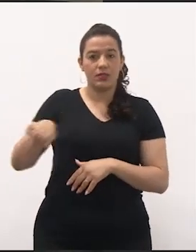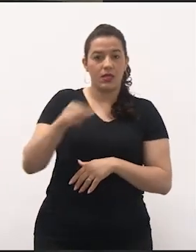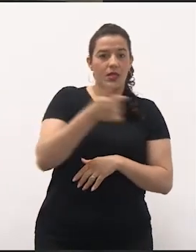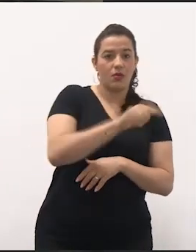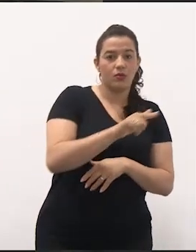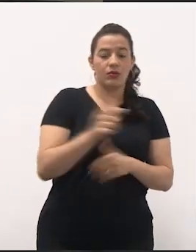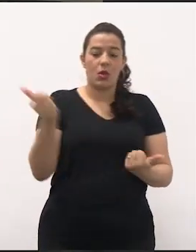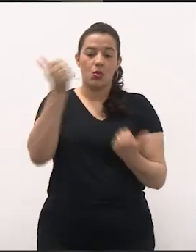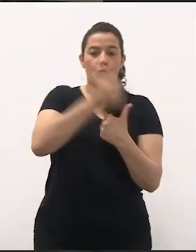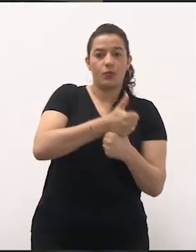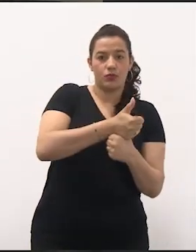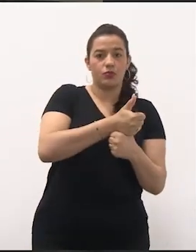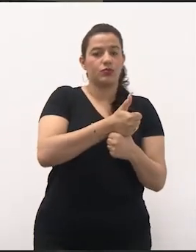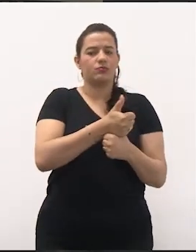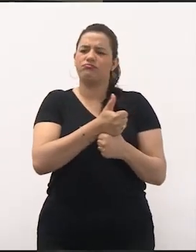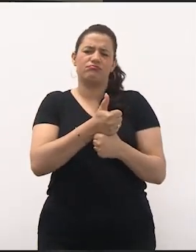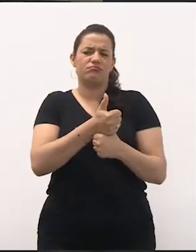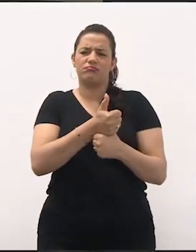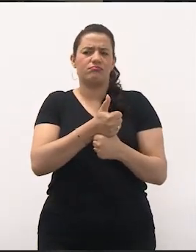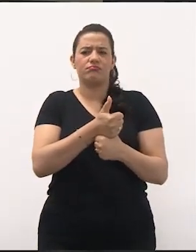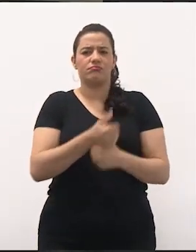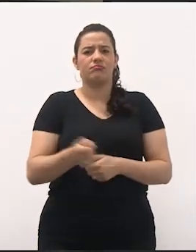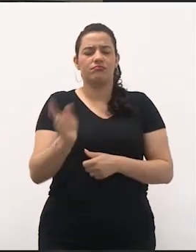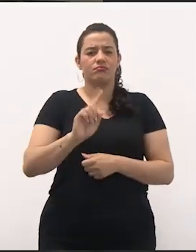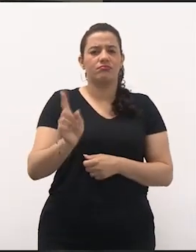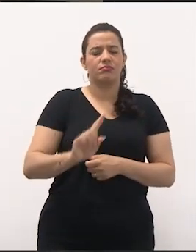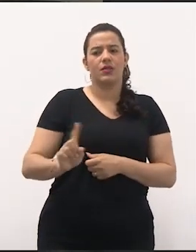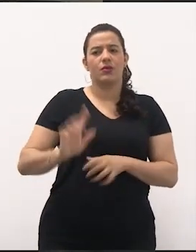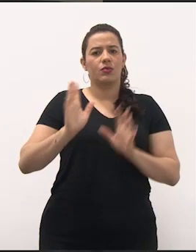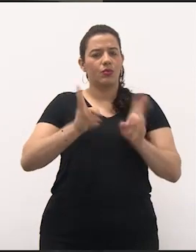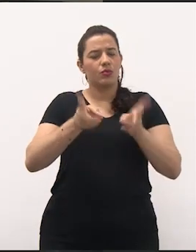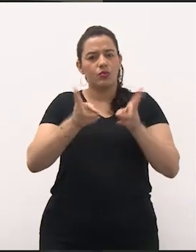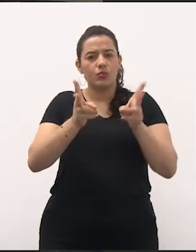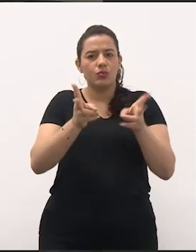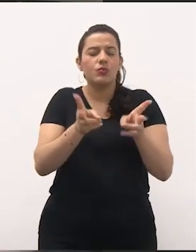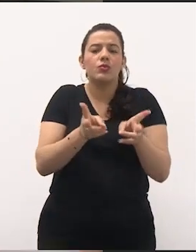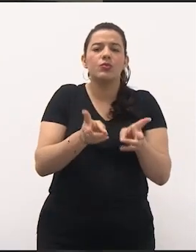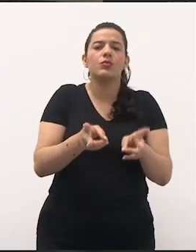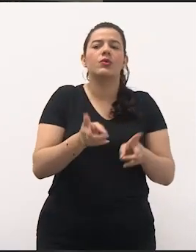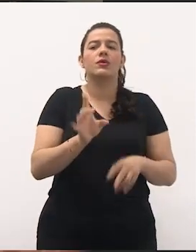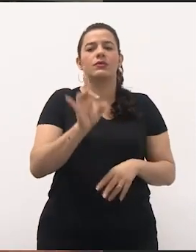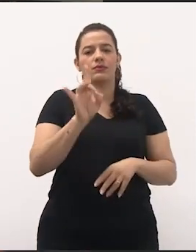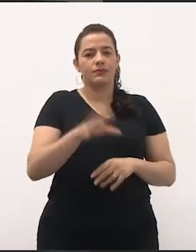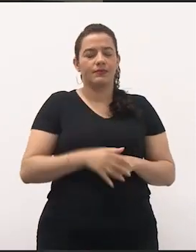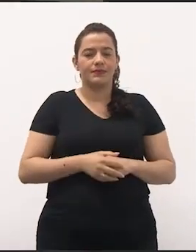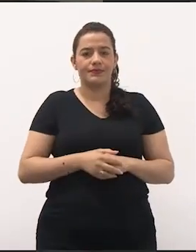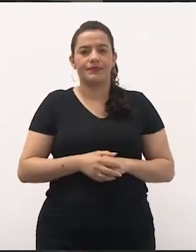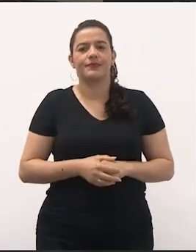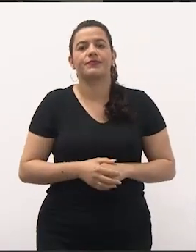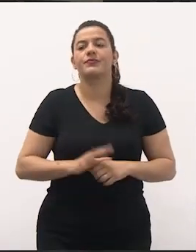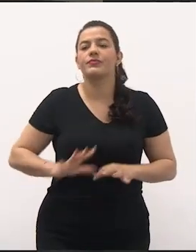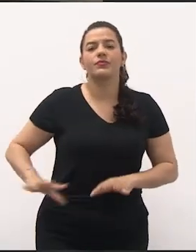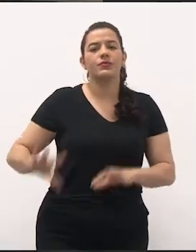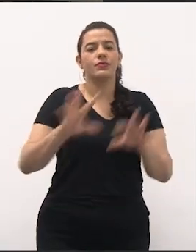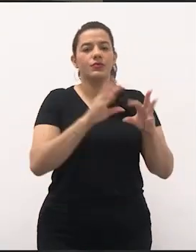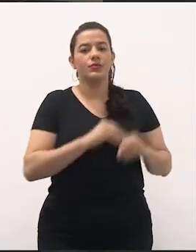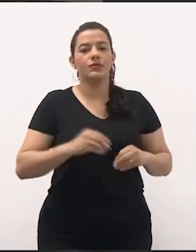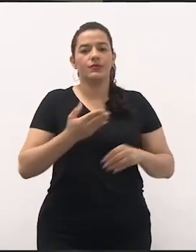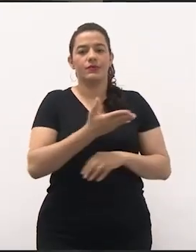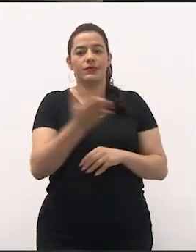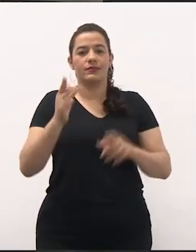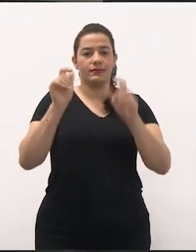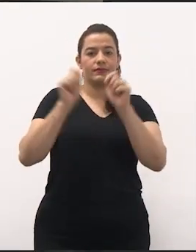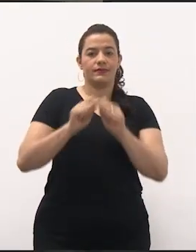vocês substituam a prática que já vem sendo realizada por esta. Não. Tudo que for